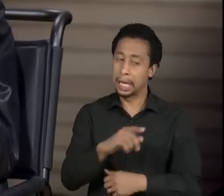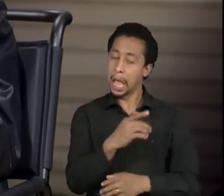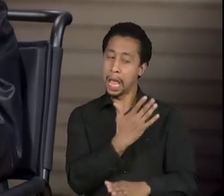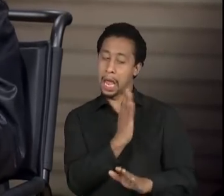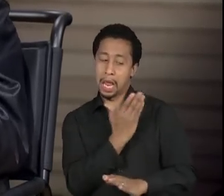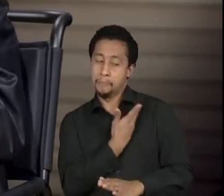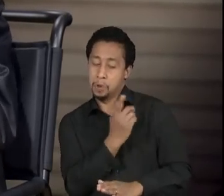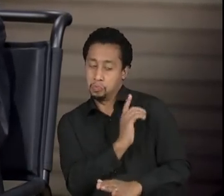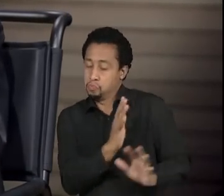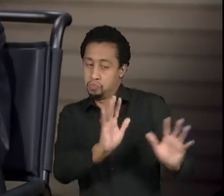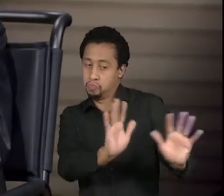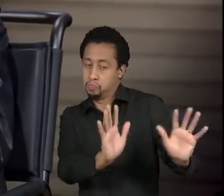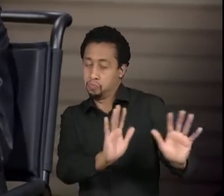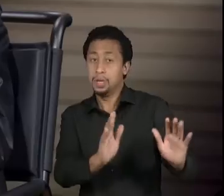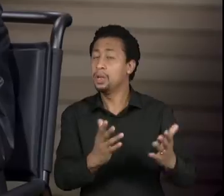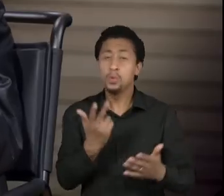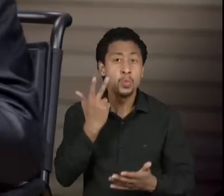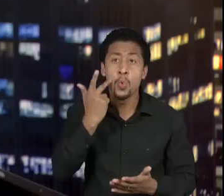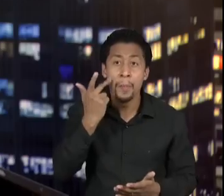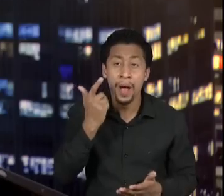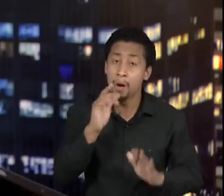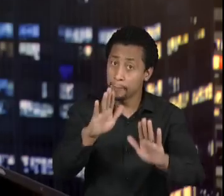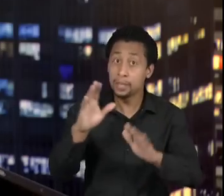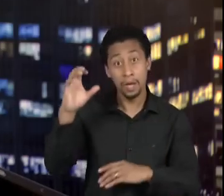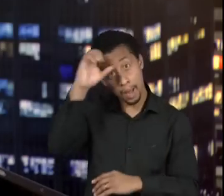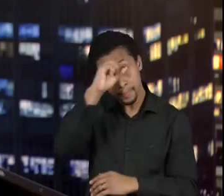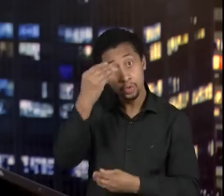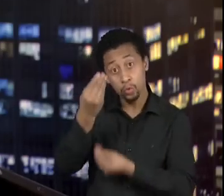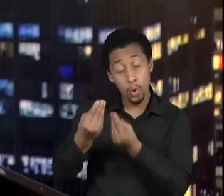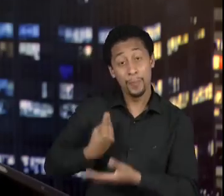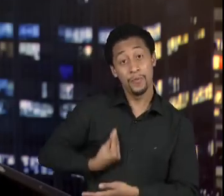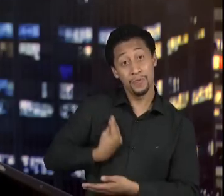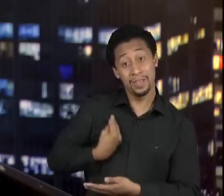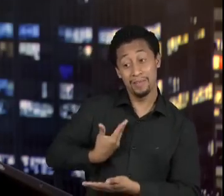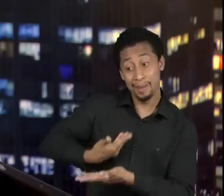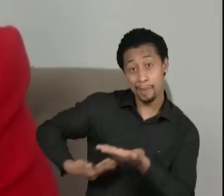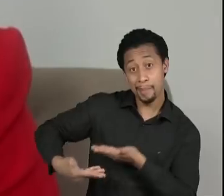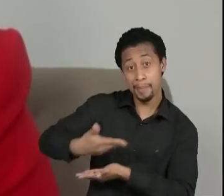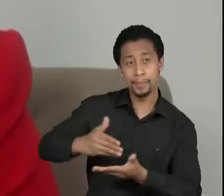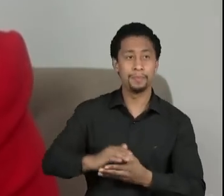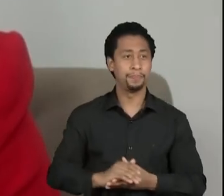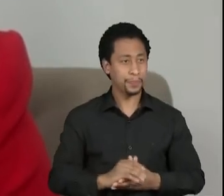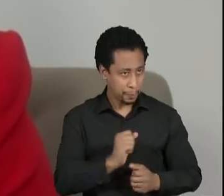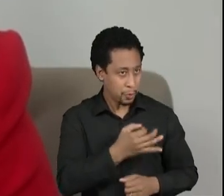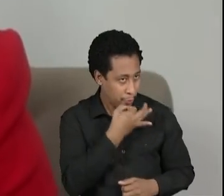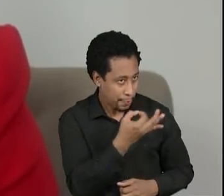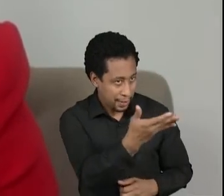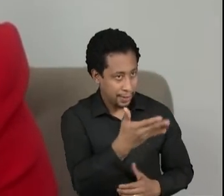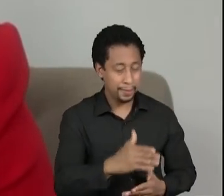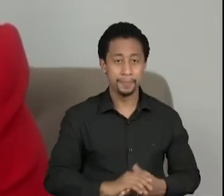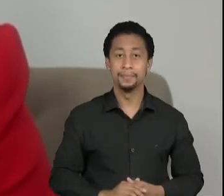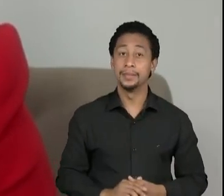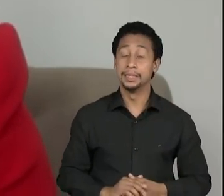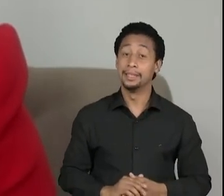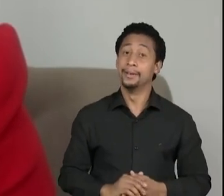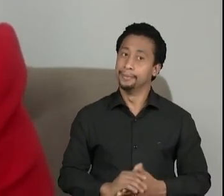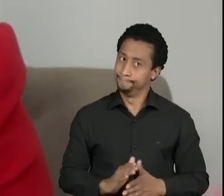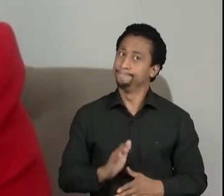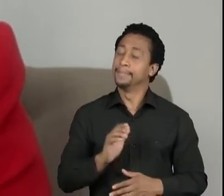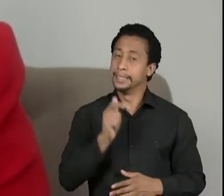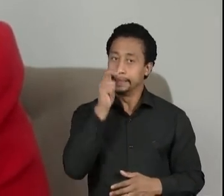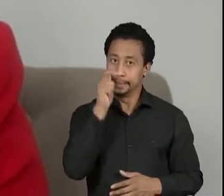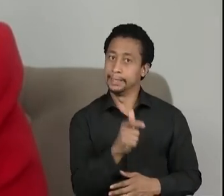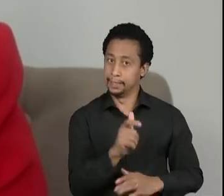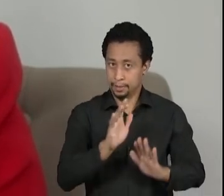a conviver nesta diversidade. Quer comentar, Bruna, essa opinião do professor? Sim, eu acho curioso que toda